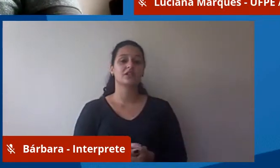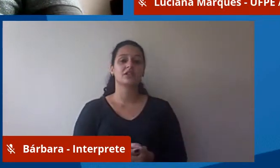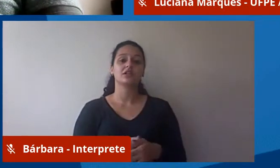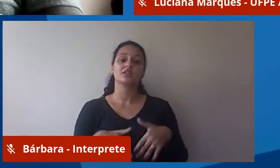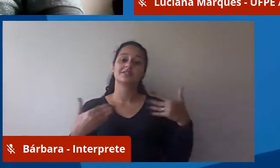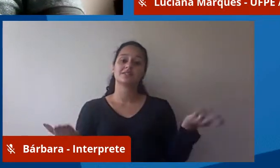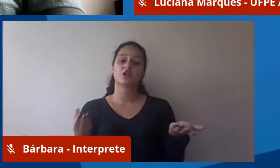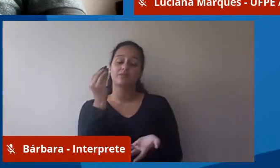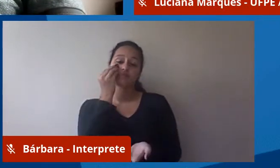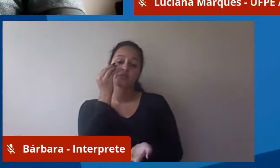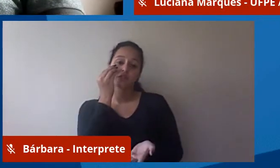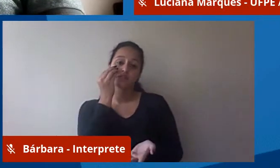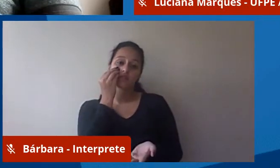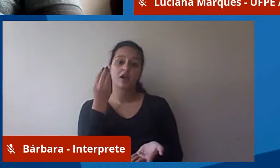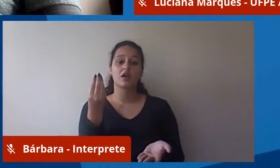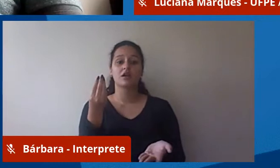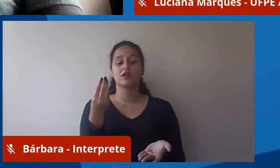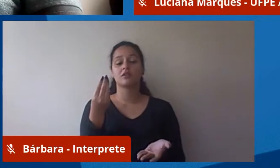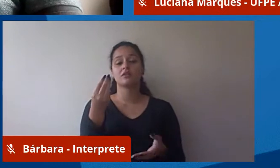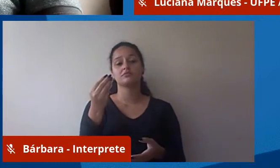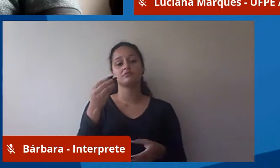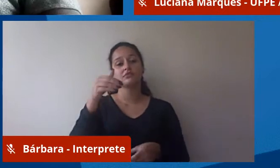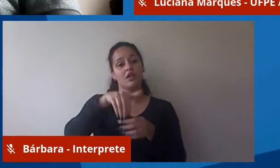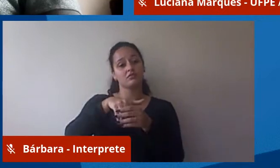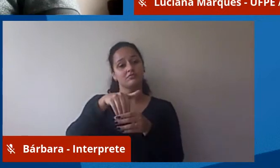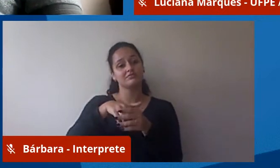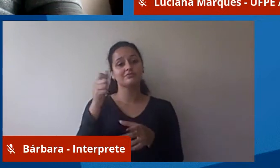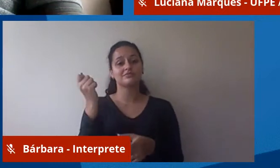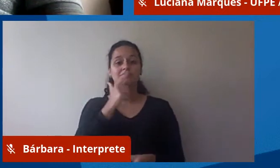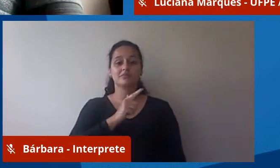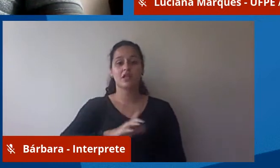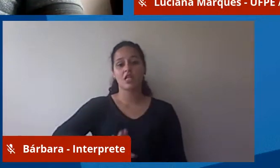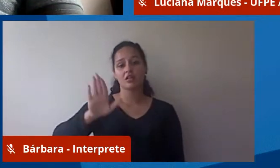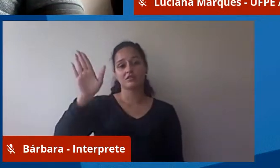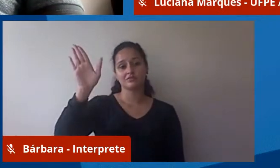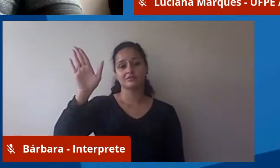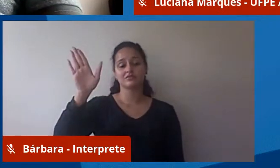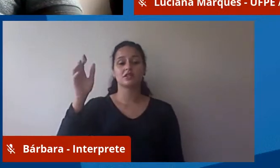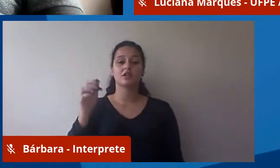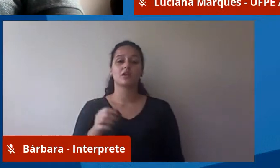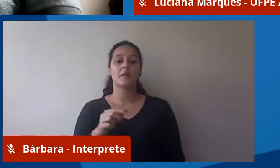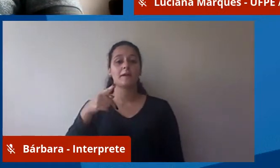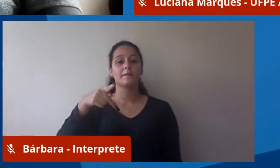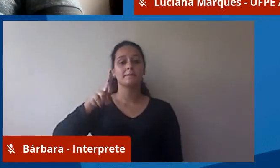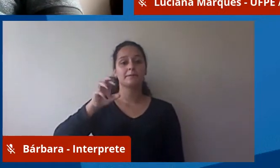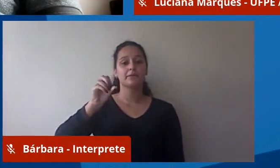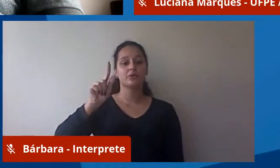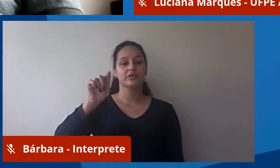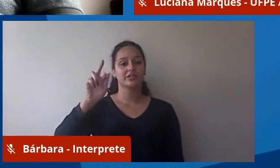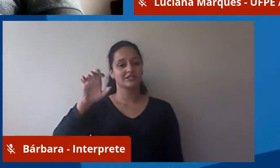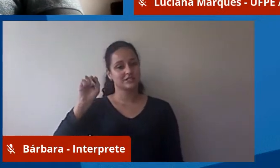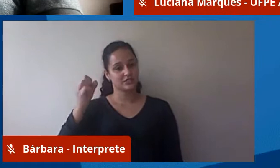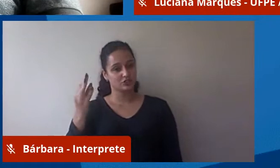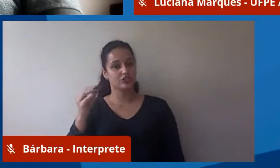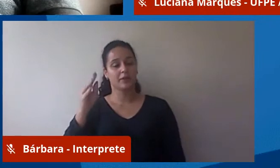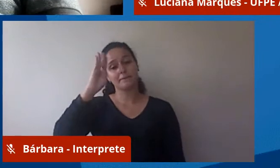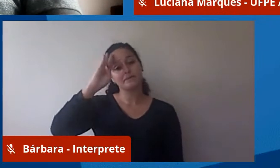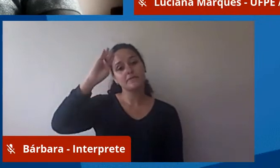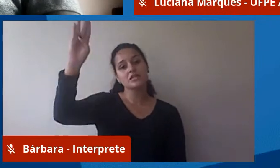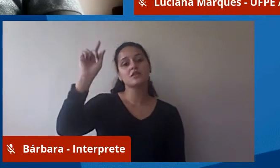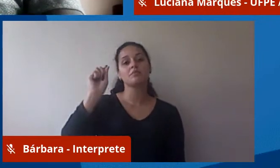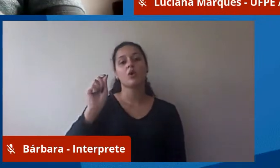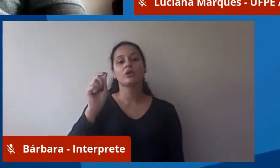temos que tratar de eleger novas gerações de vereadores, especialmente mulheres, jovens, negros, para poder, pelo